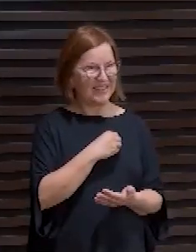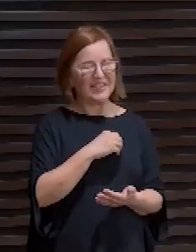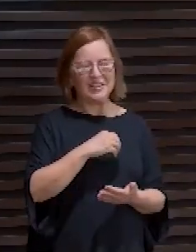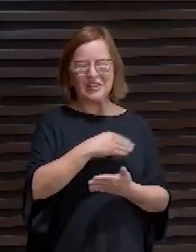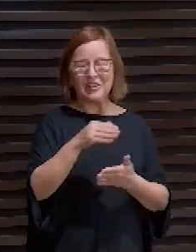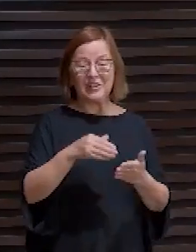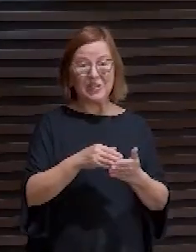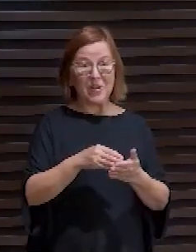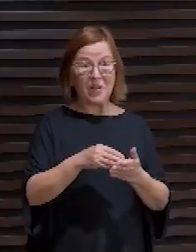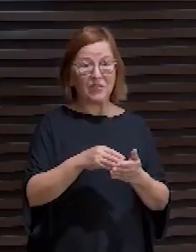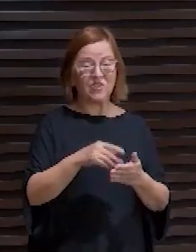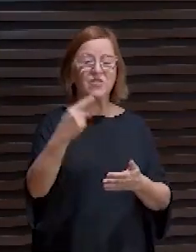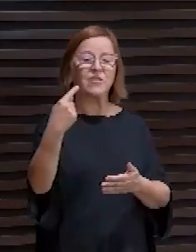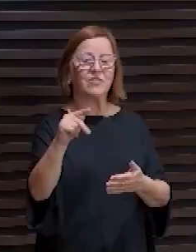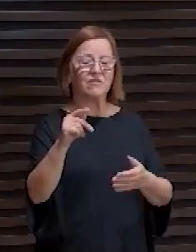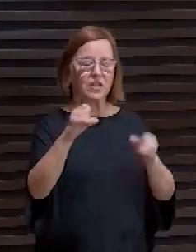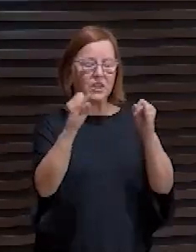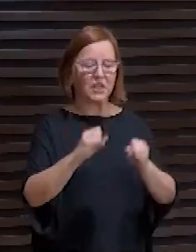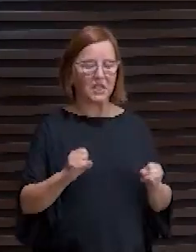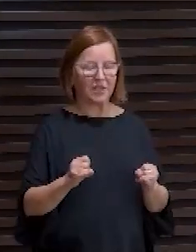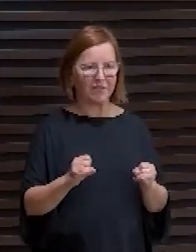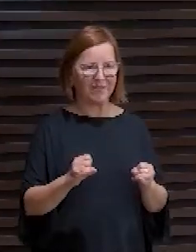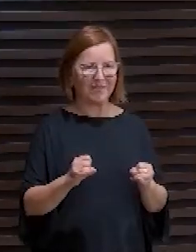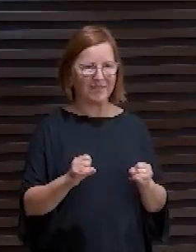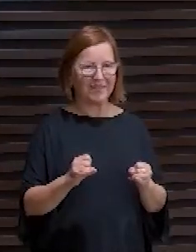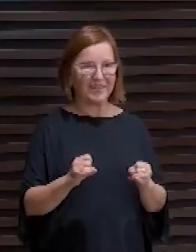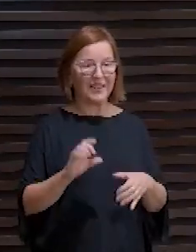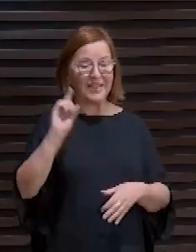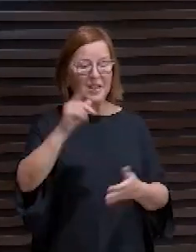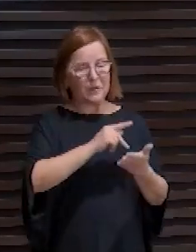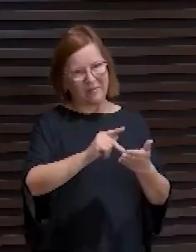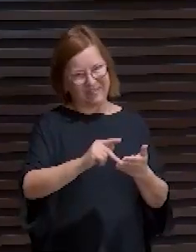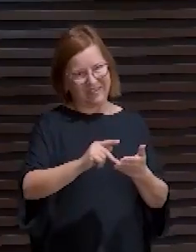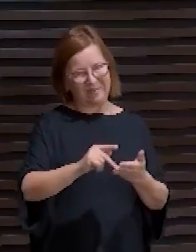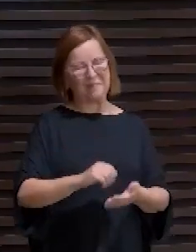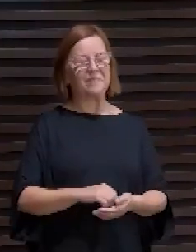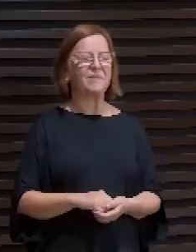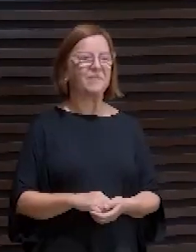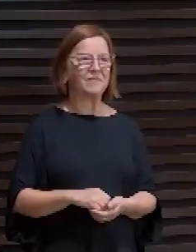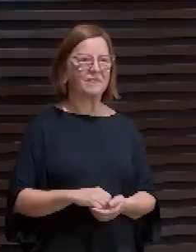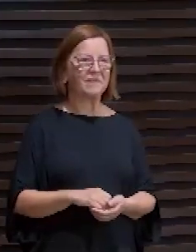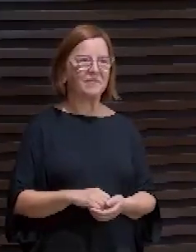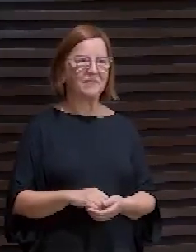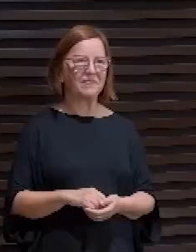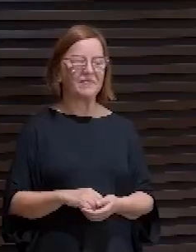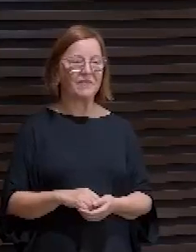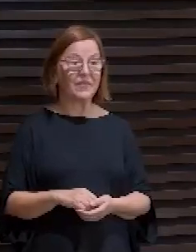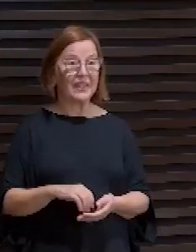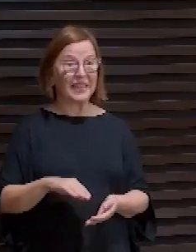vos purificarei. Ezequiel 36, de 25 a 27. Então,